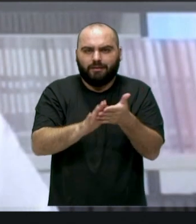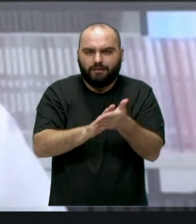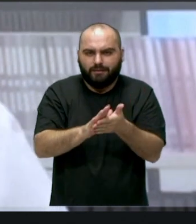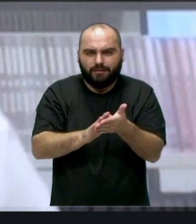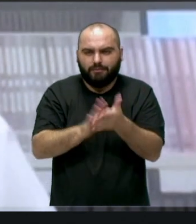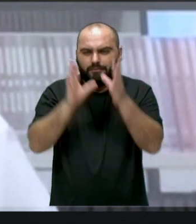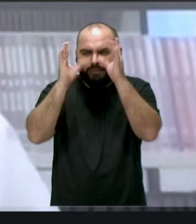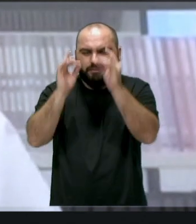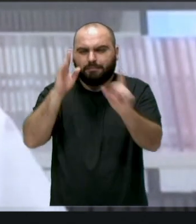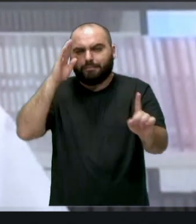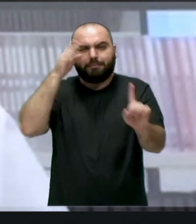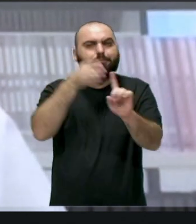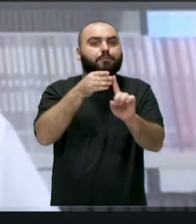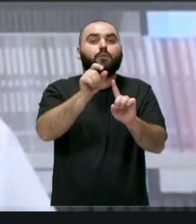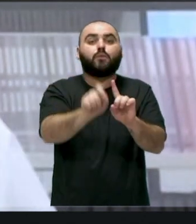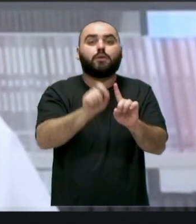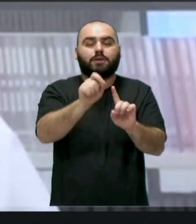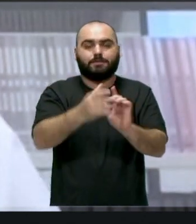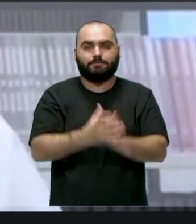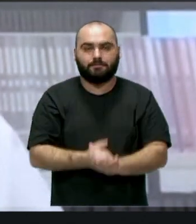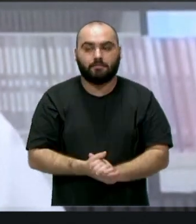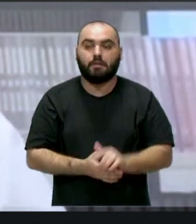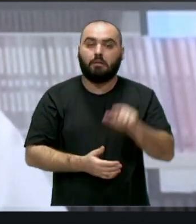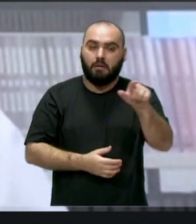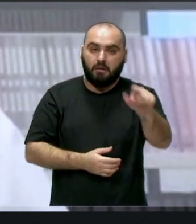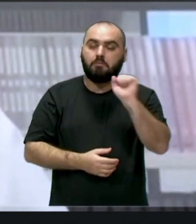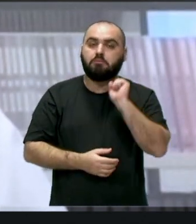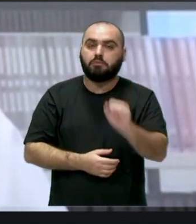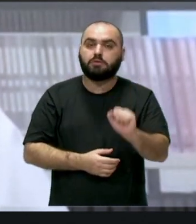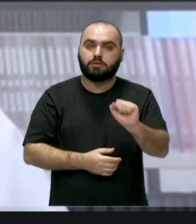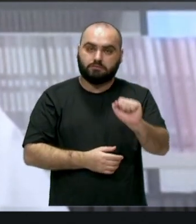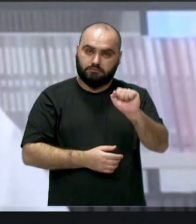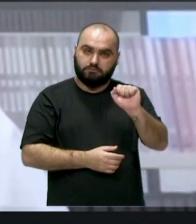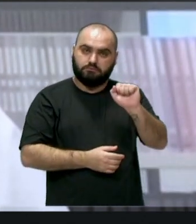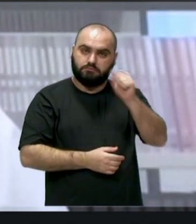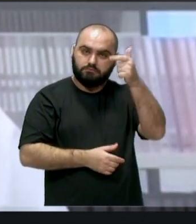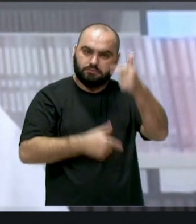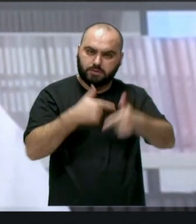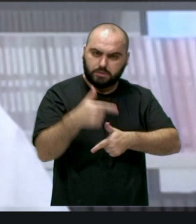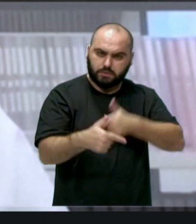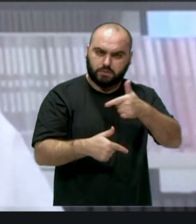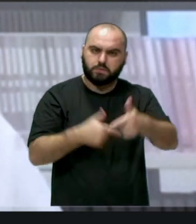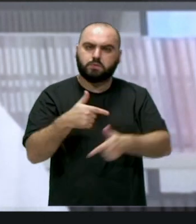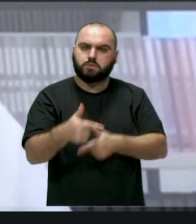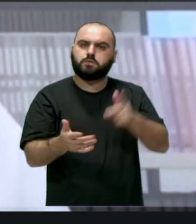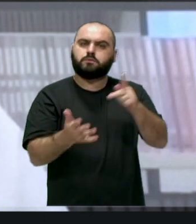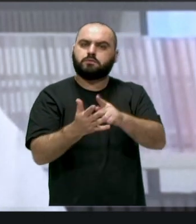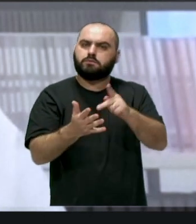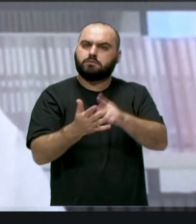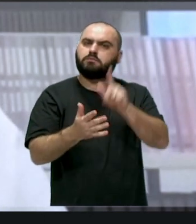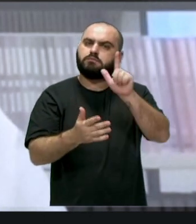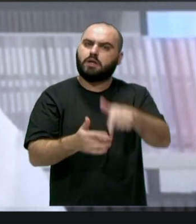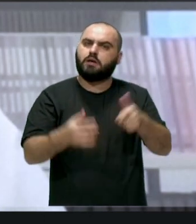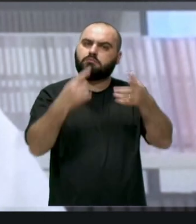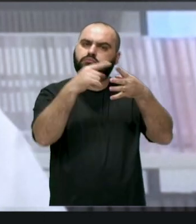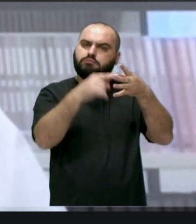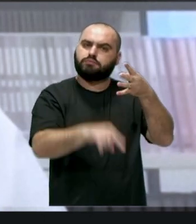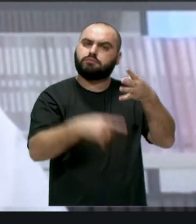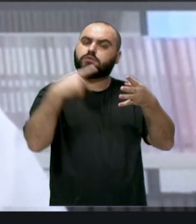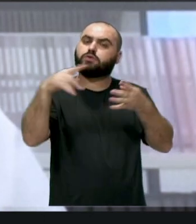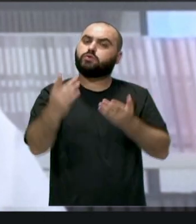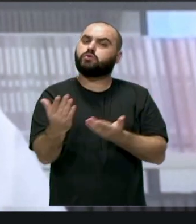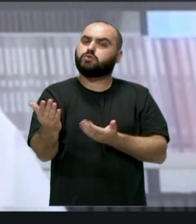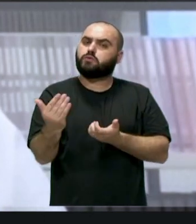e principalmente eles vão poder defender alguns pleitos que são pautas deles, dos jovens,